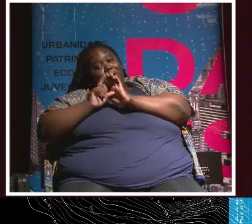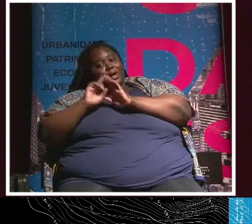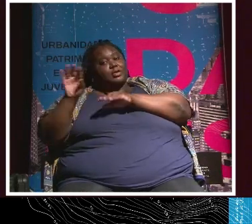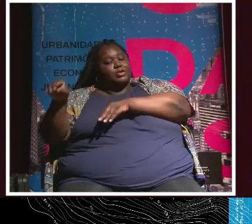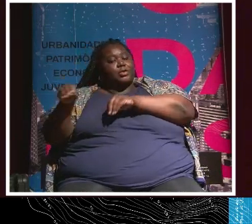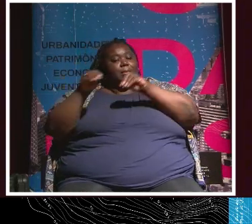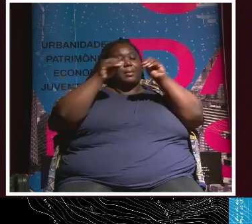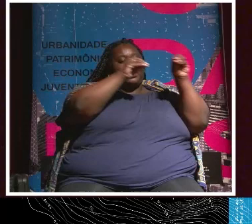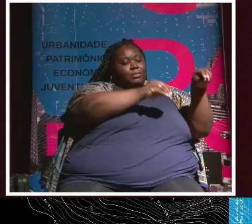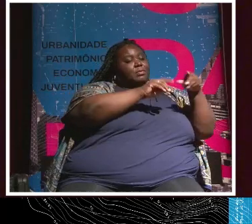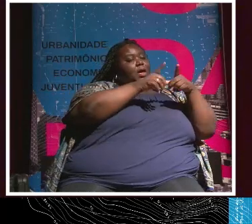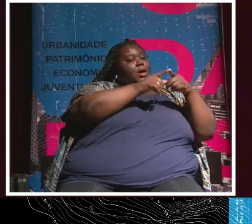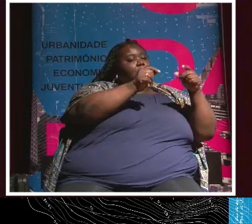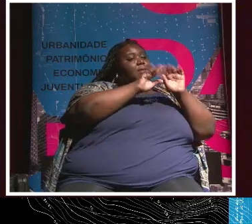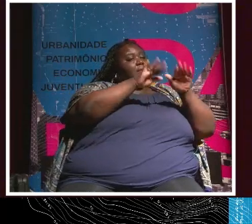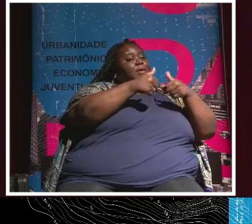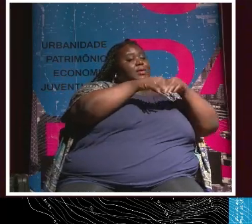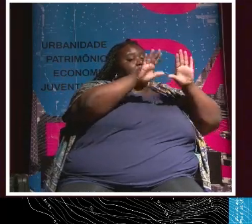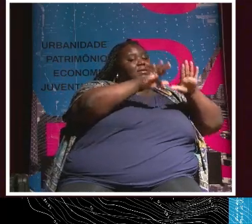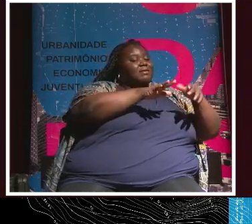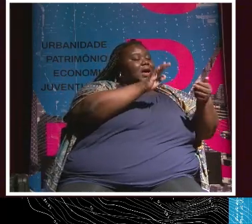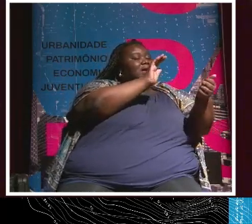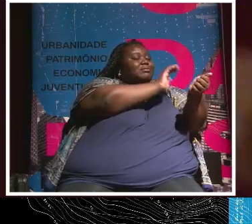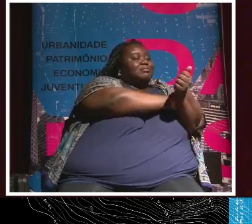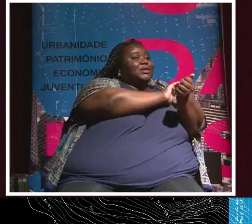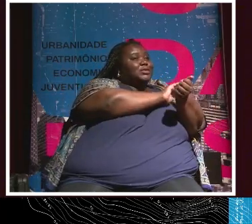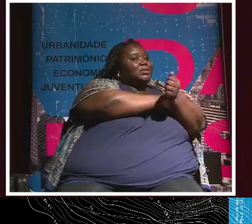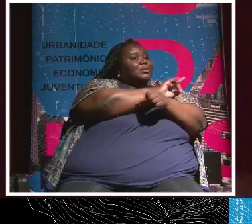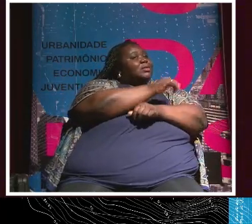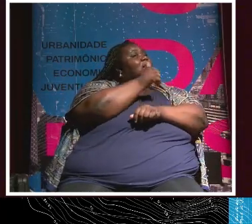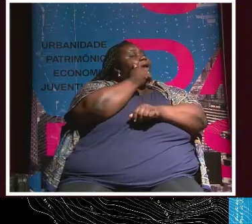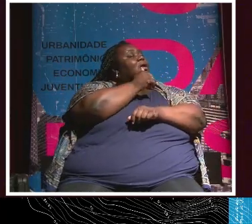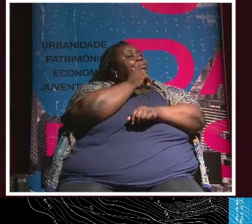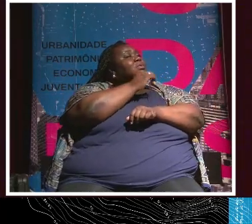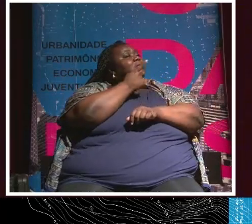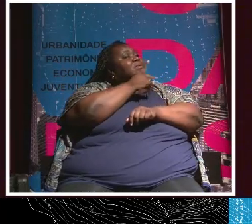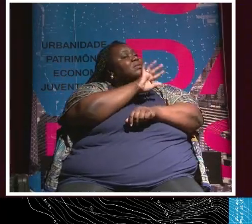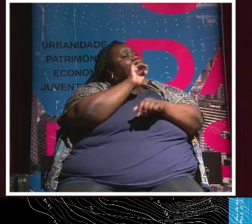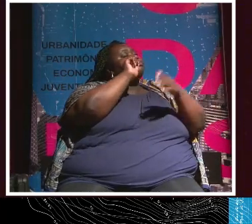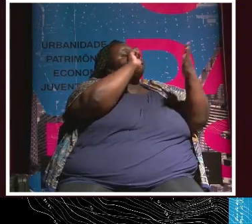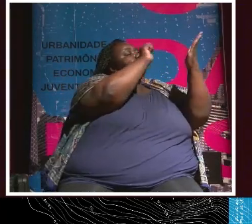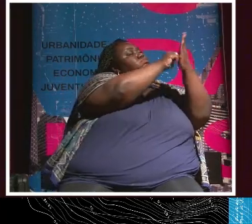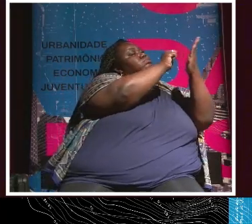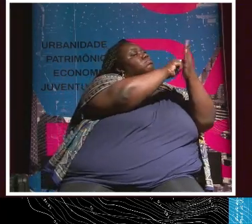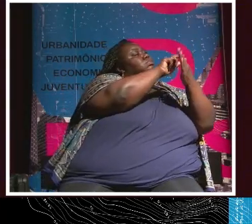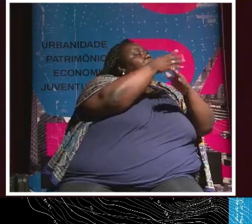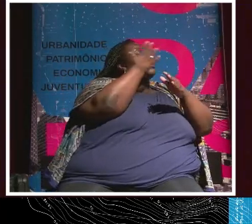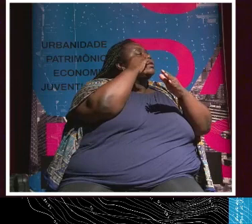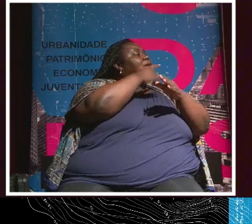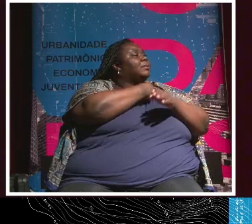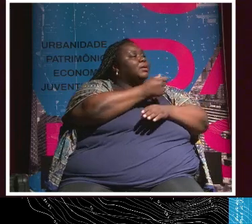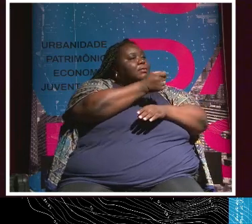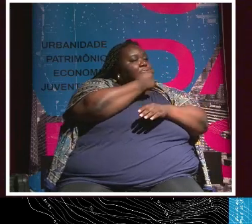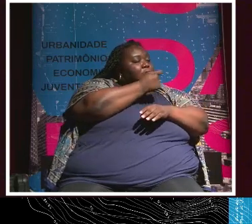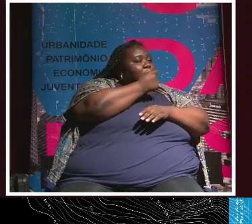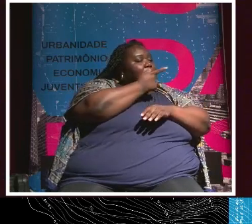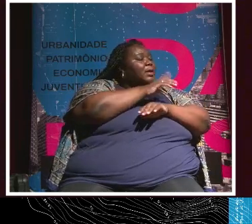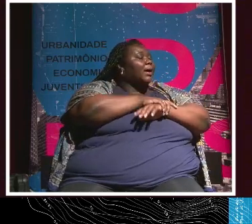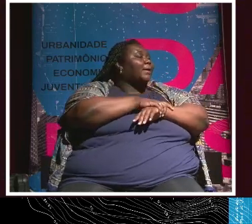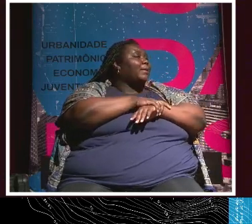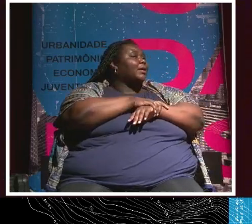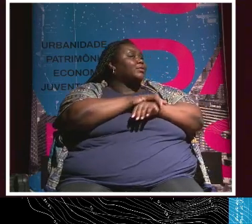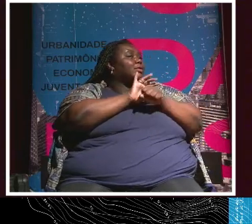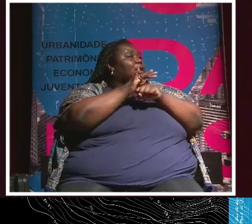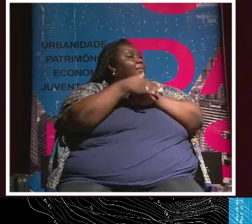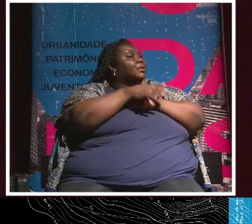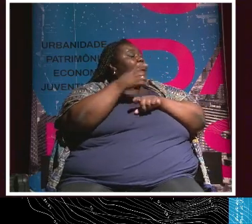Brasília. E eu estava ficando hipertensa. A mulher lá do posto de saúde ia bater lá na vila para saber se eu estava tomando remédio durante a